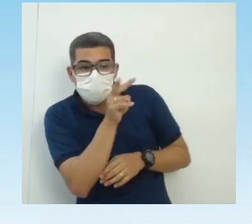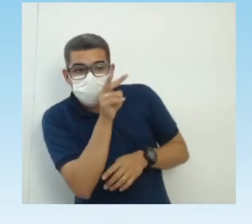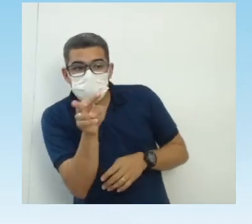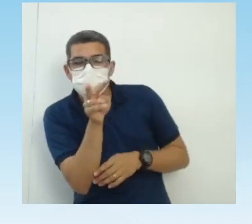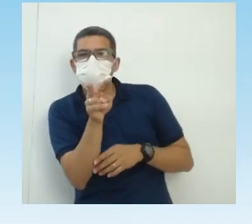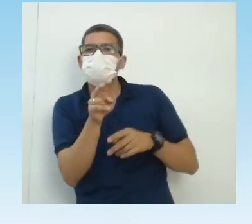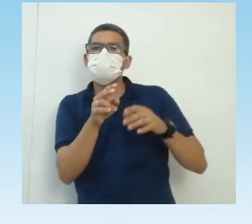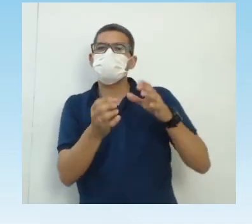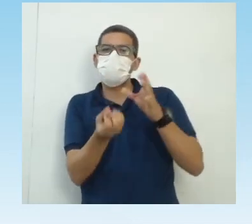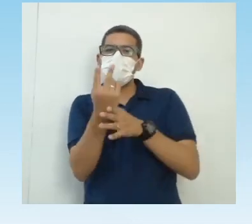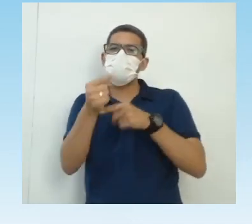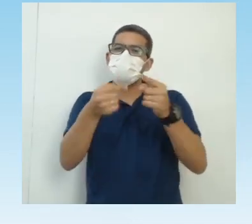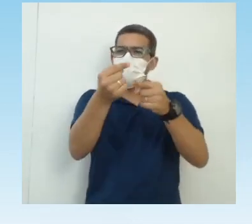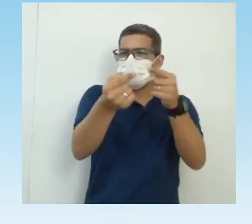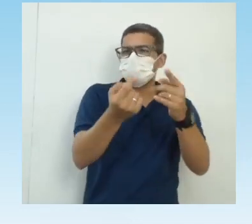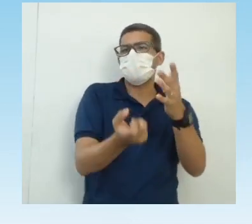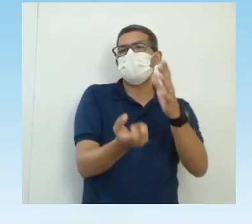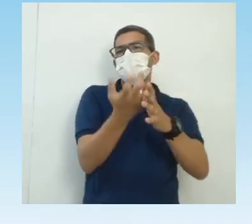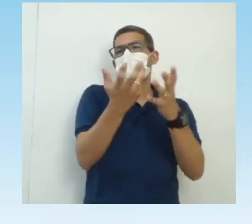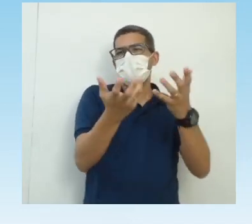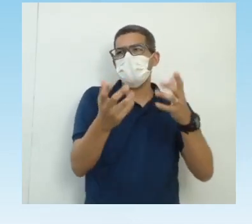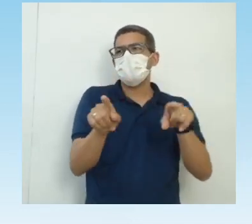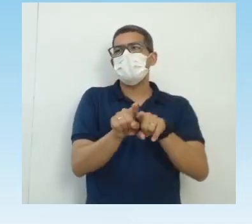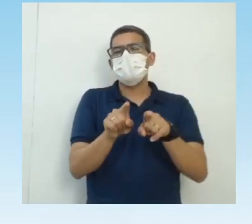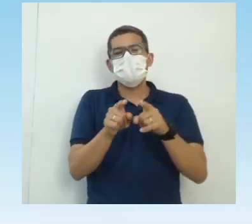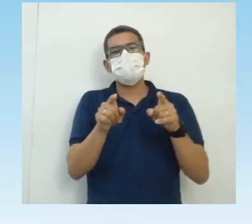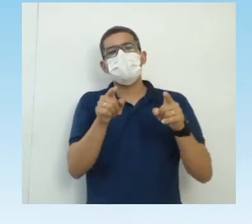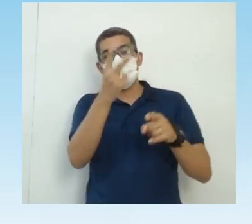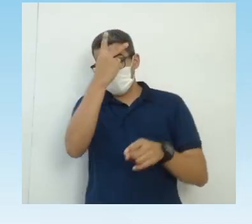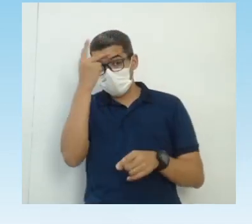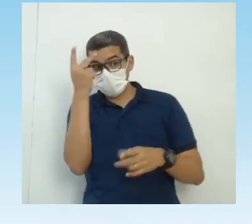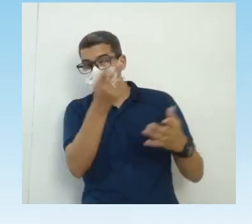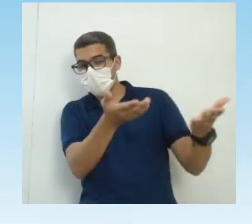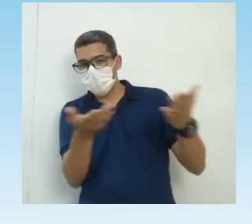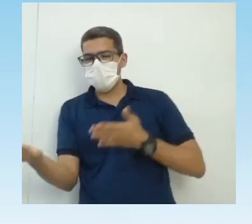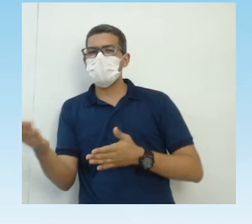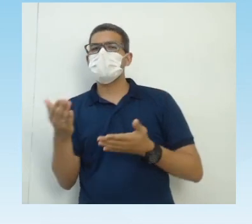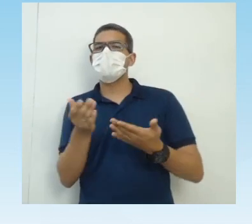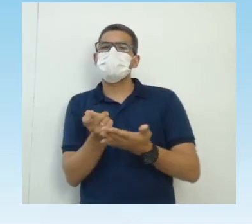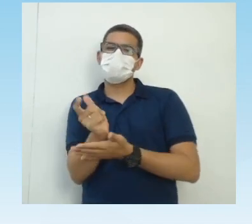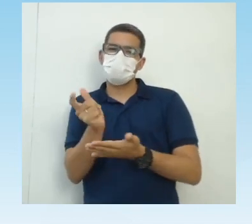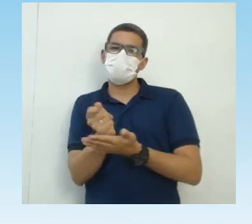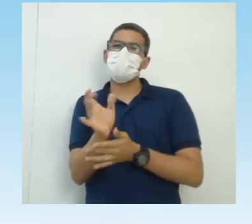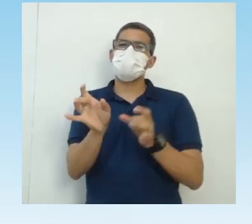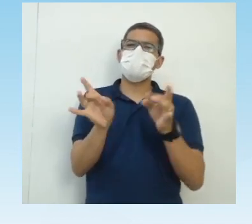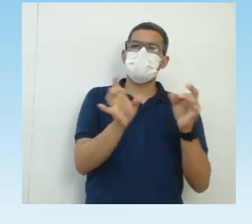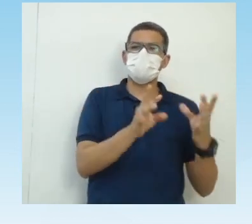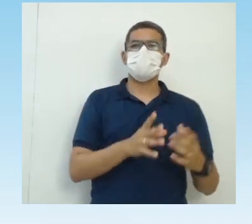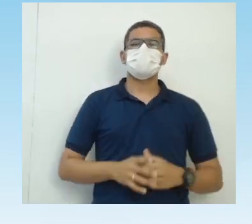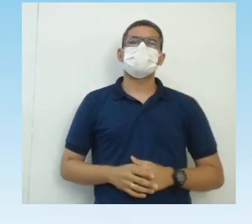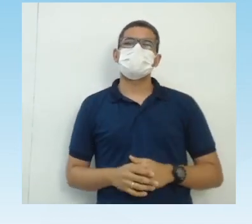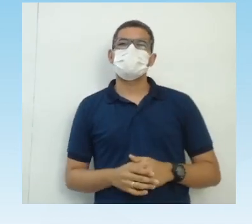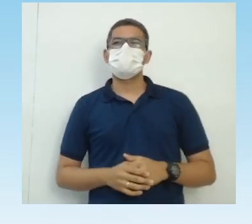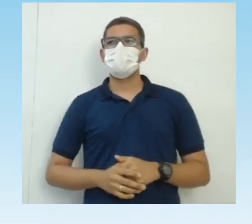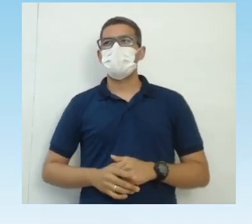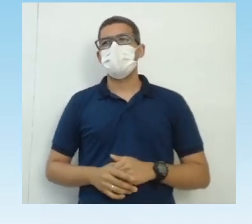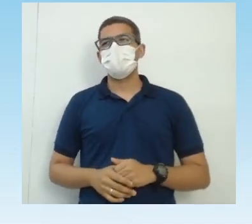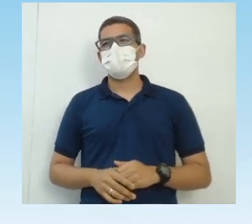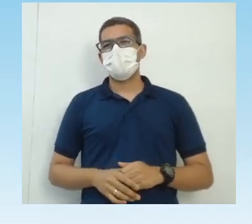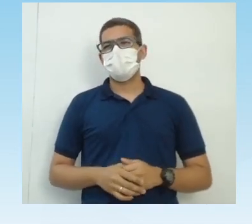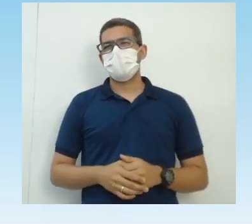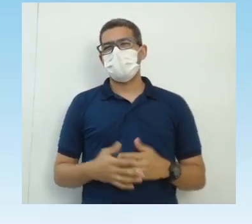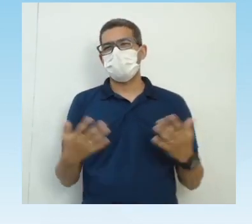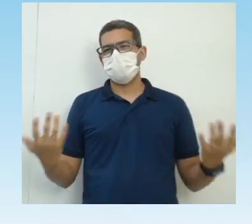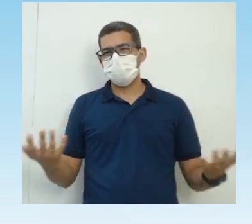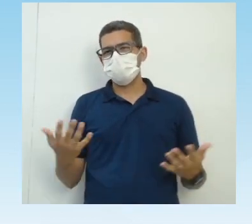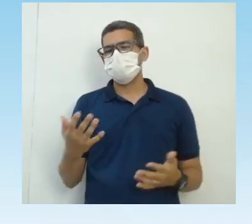fornece matéria-prima e também mercado consumidor. Né? Vamos lá, vamos embora. E aí o que é que vai acontecer? A justificativa